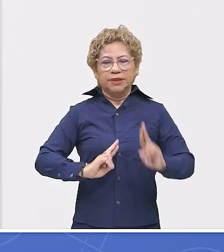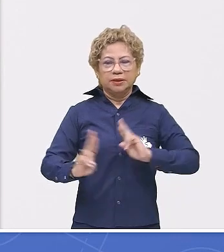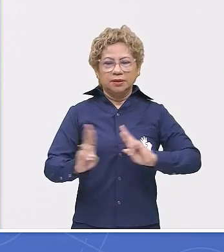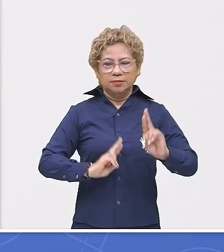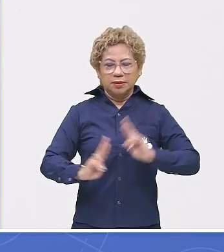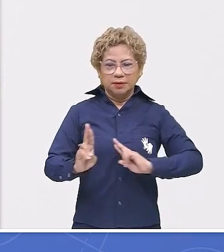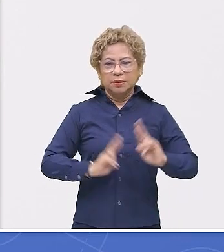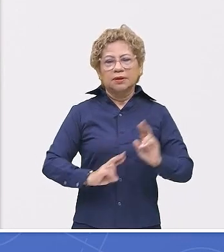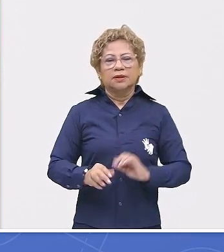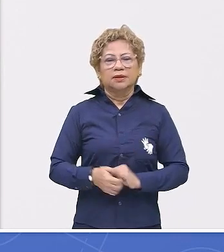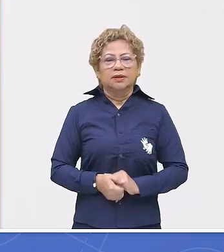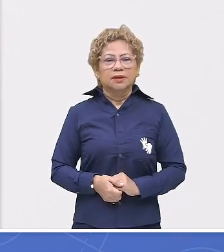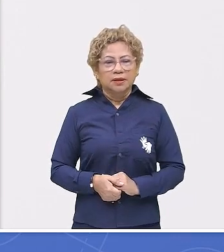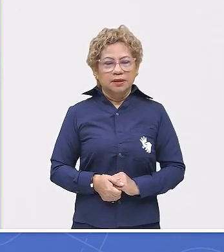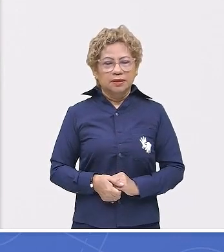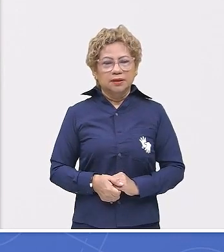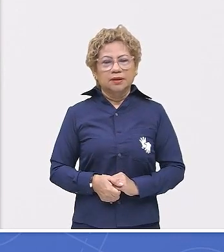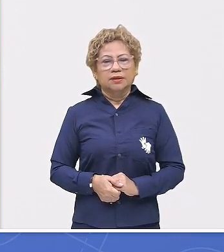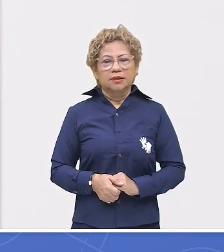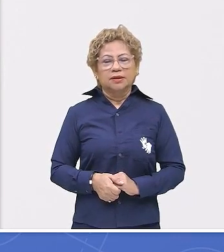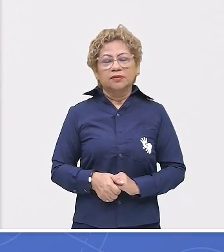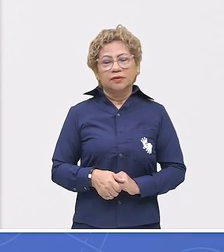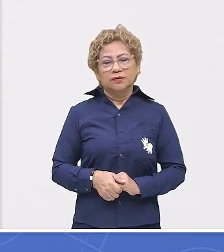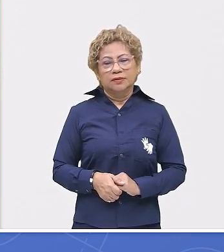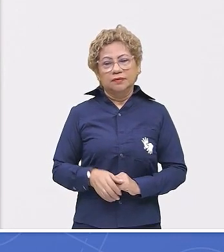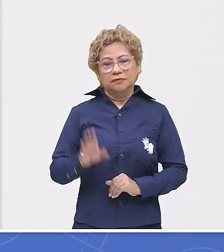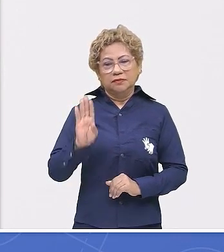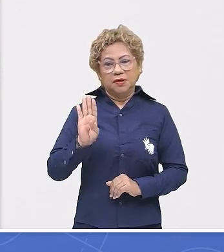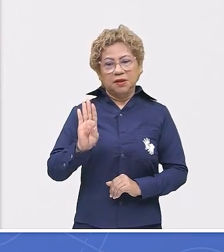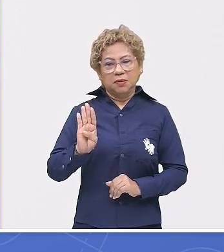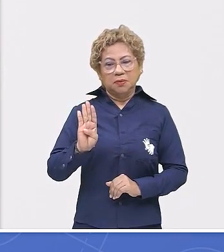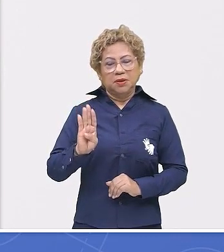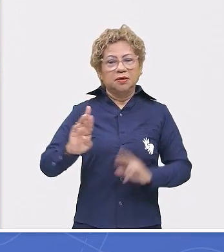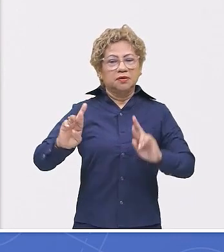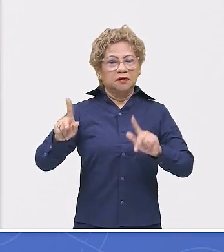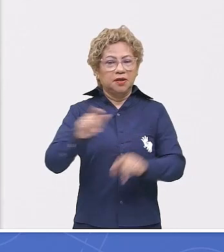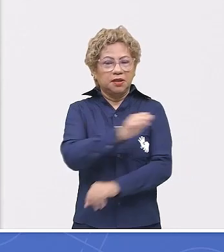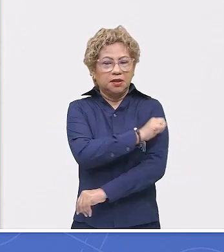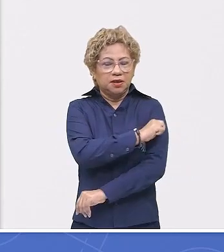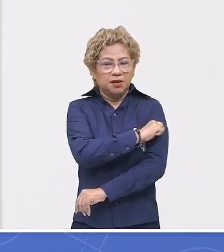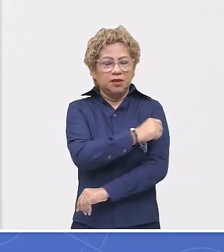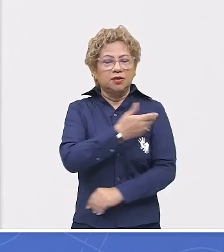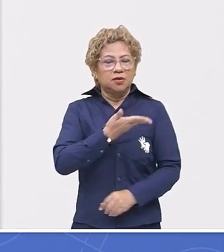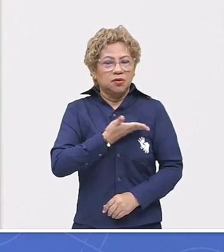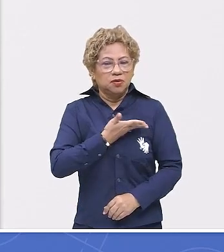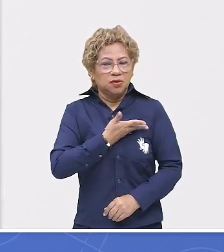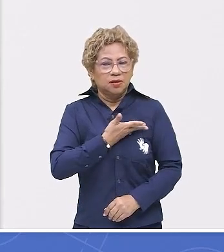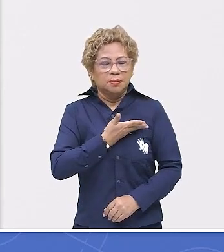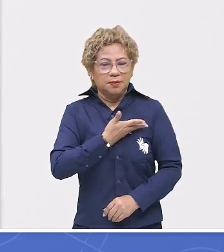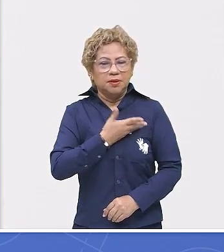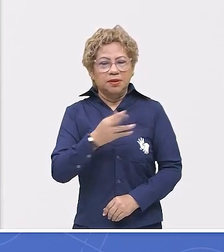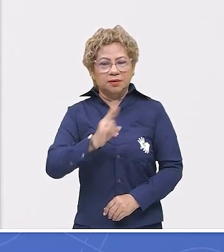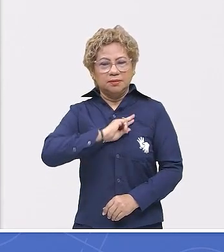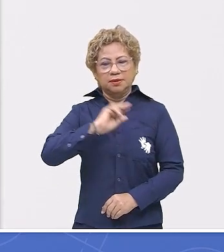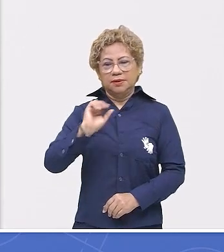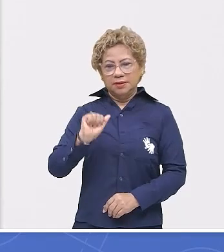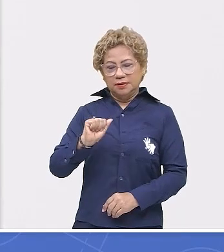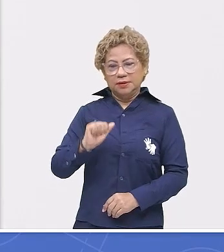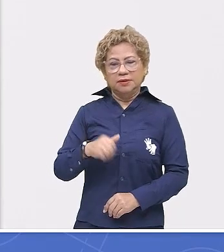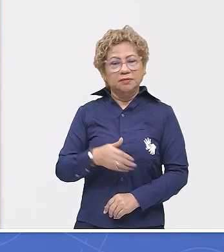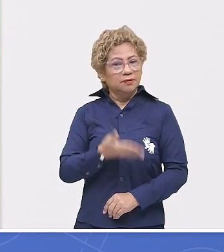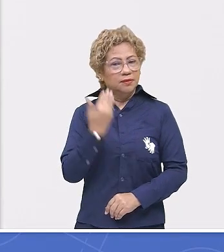Então, o Luciano já vai aí na segunda questão, letra B, diferente dos outros colegas que responderam letra A, tá certo? Então, vamos